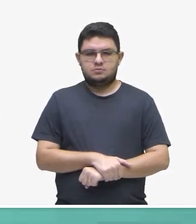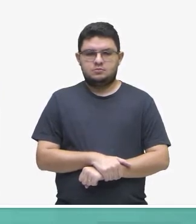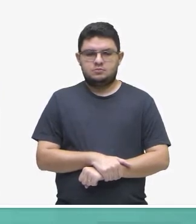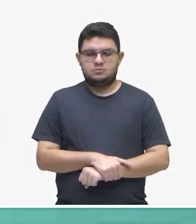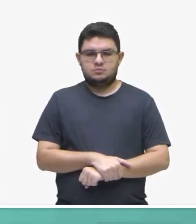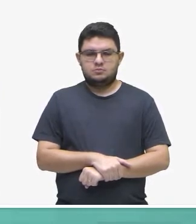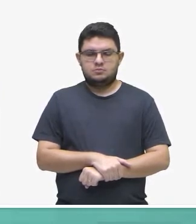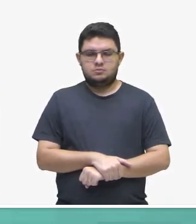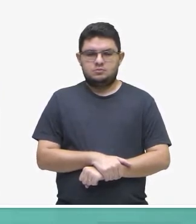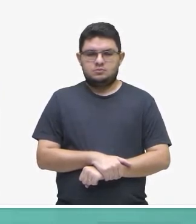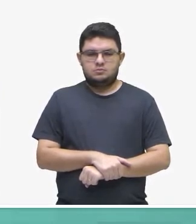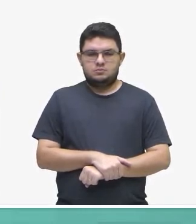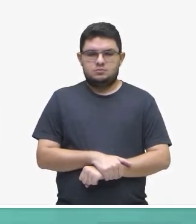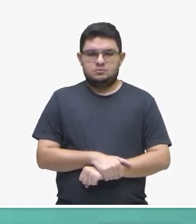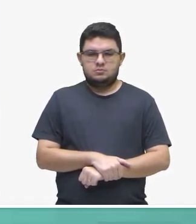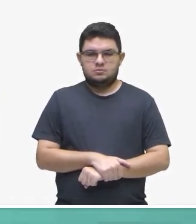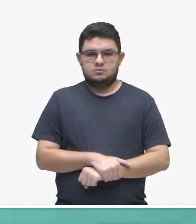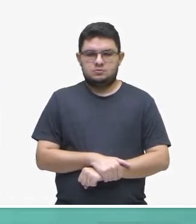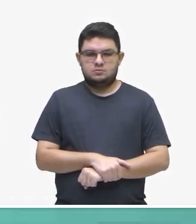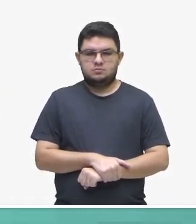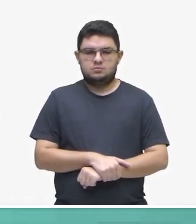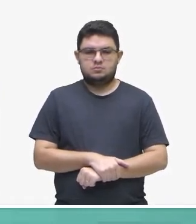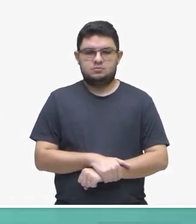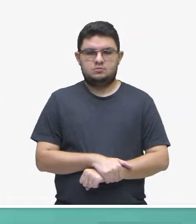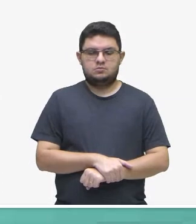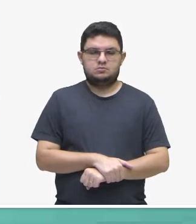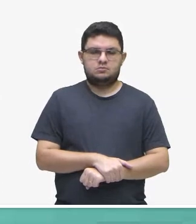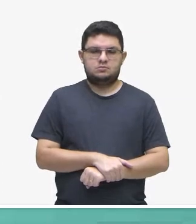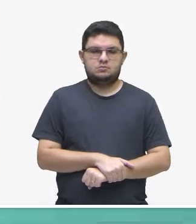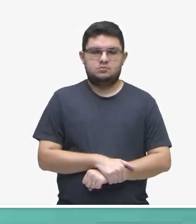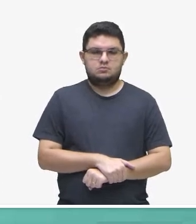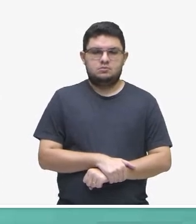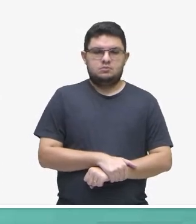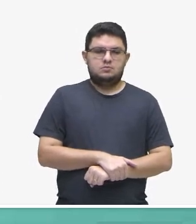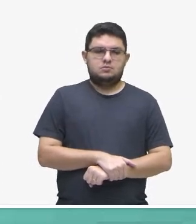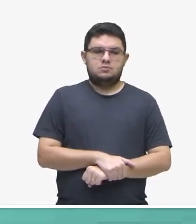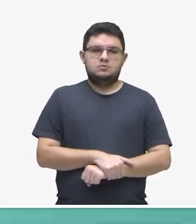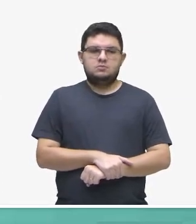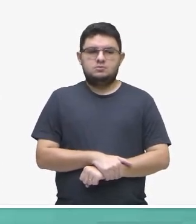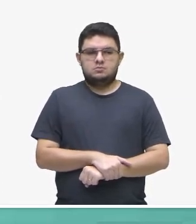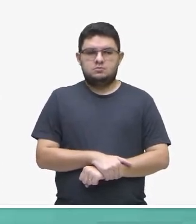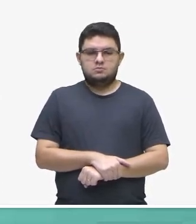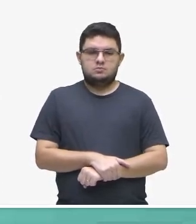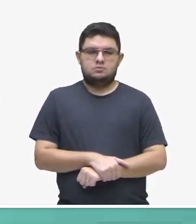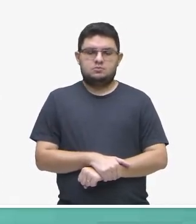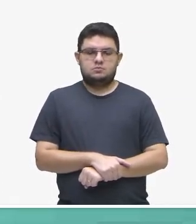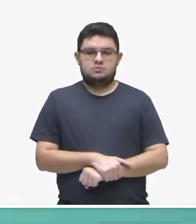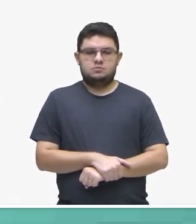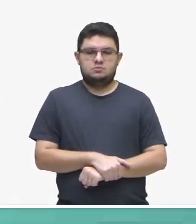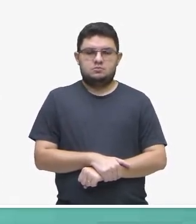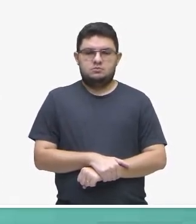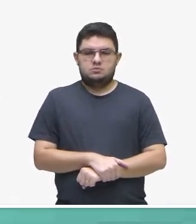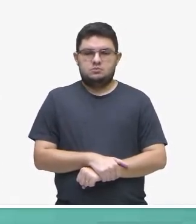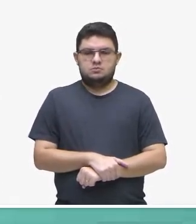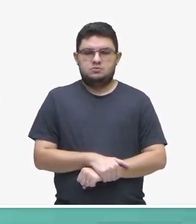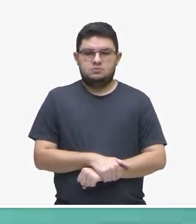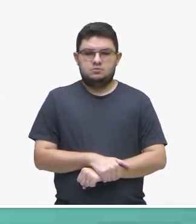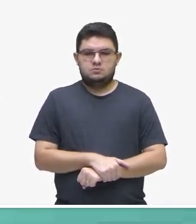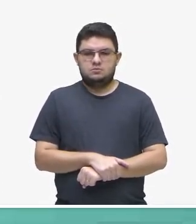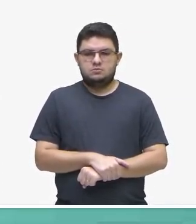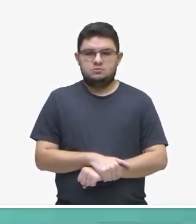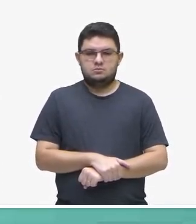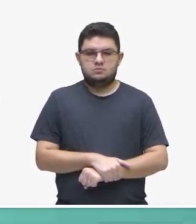Take a 15-minute sun bath, tomar 15 minutos de sol. Eat vegetables,